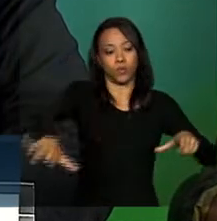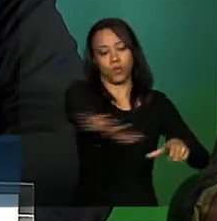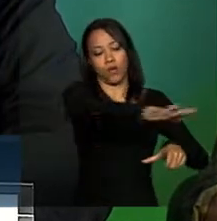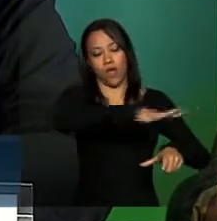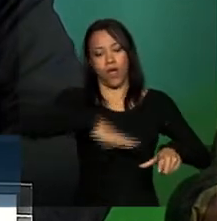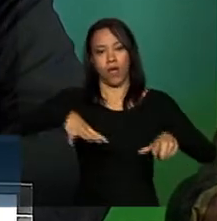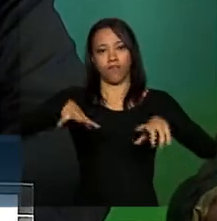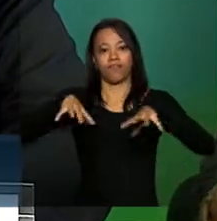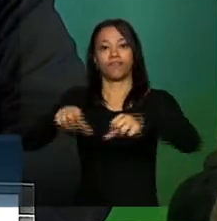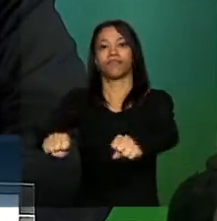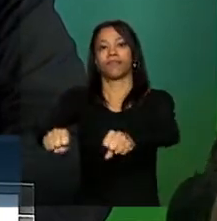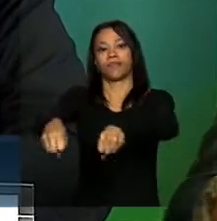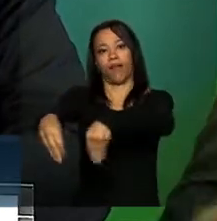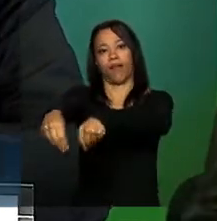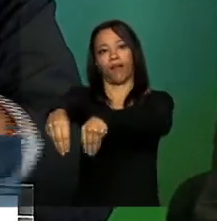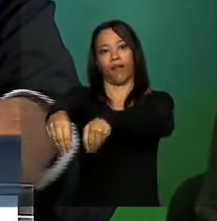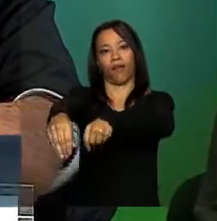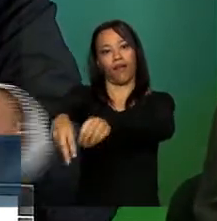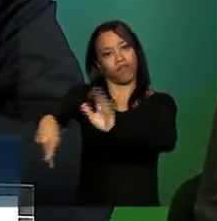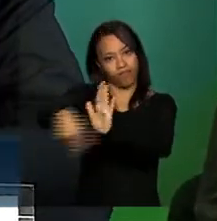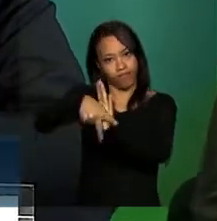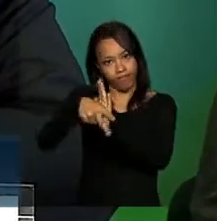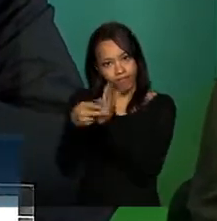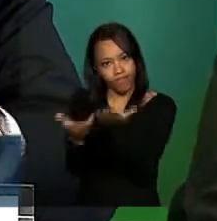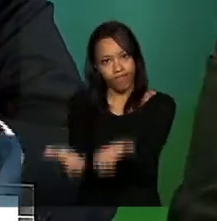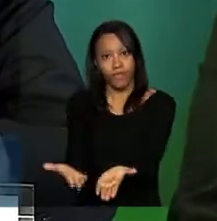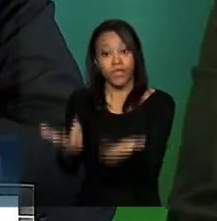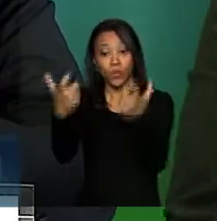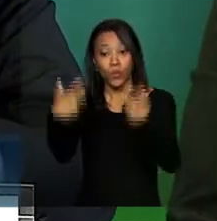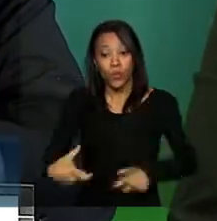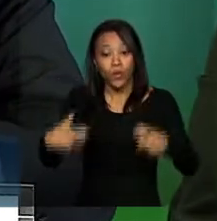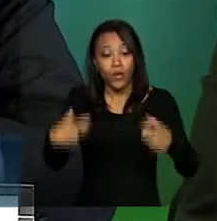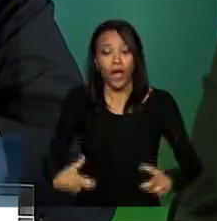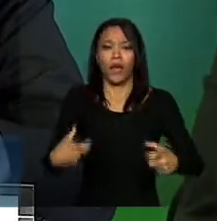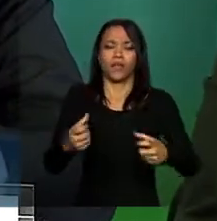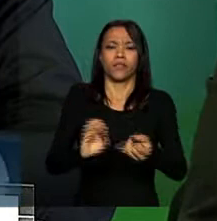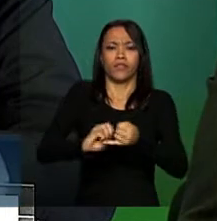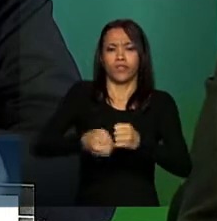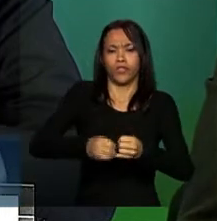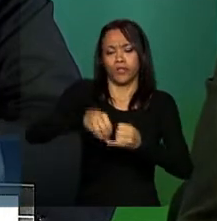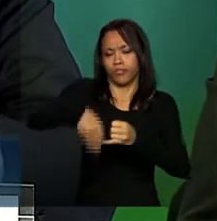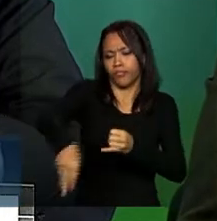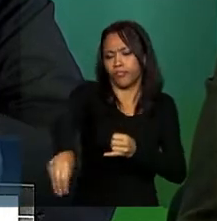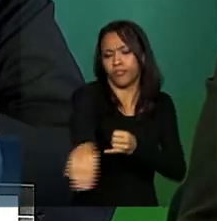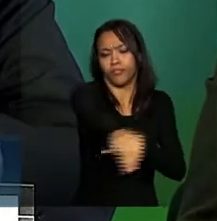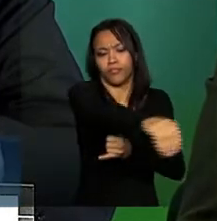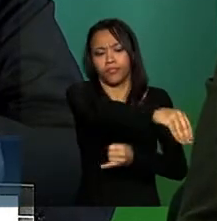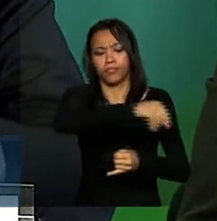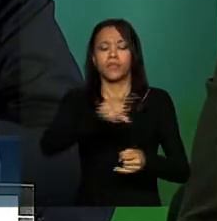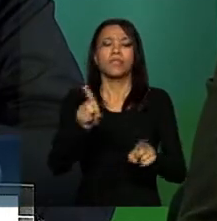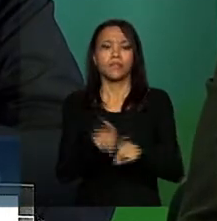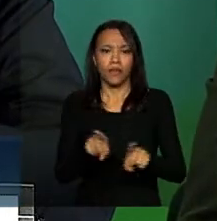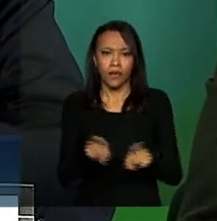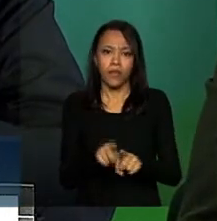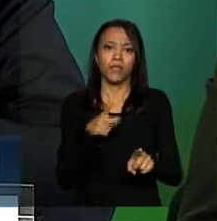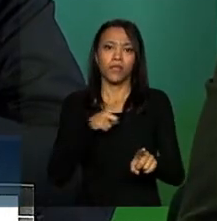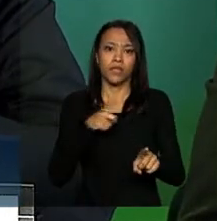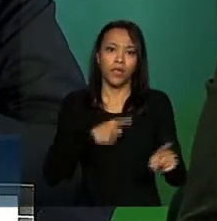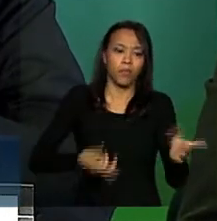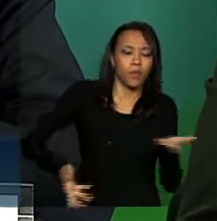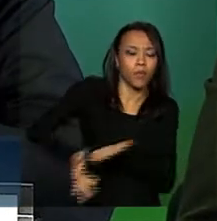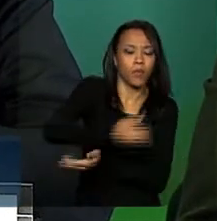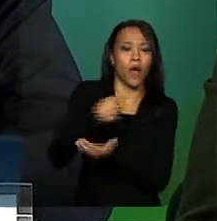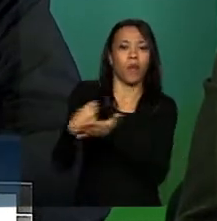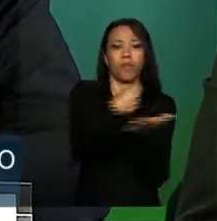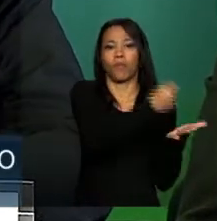produtivos, autossustentáveis, na linha que eu mencionei aqui, vinculando com a questão do cooperativismo, da